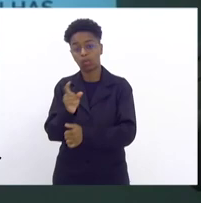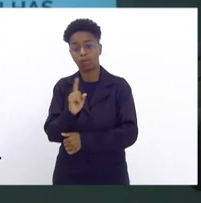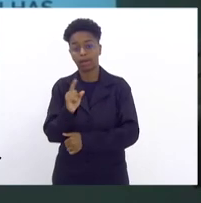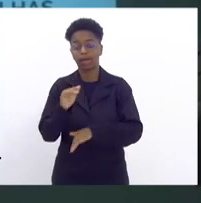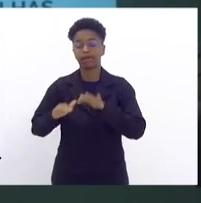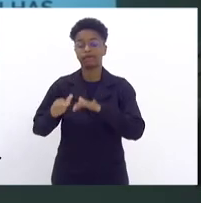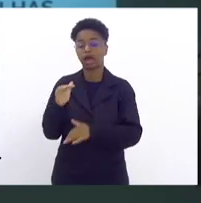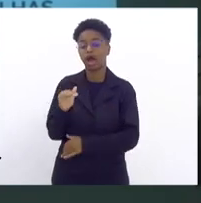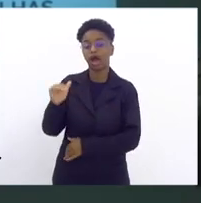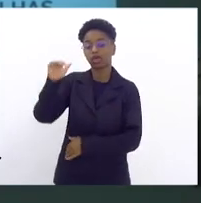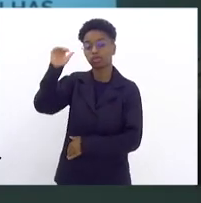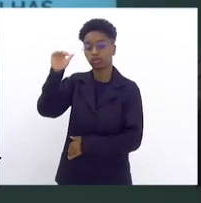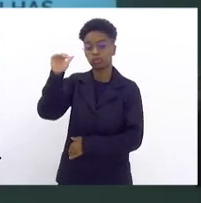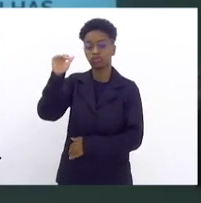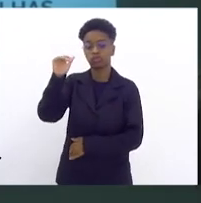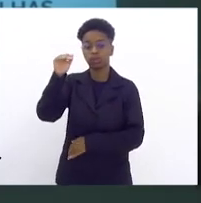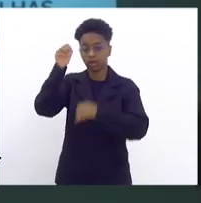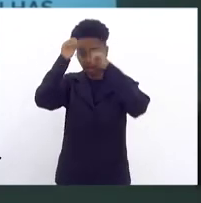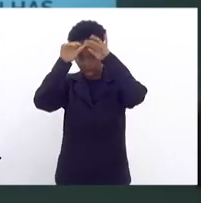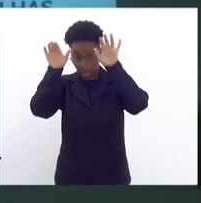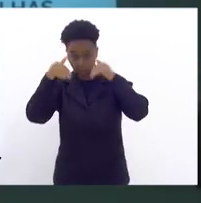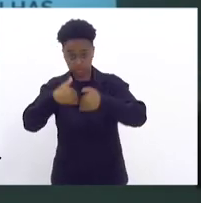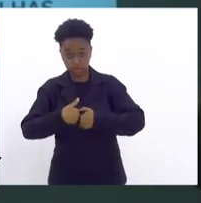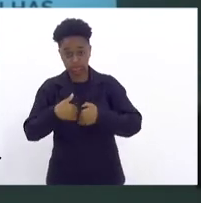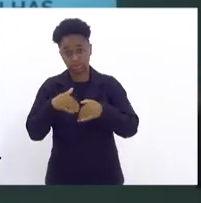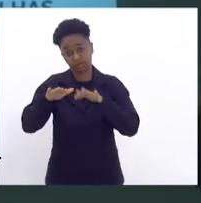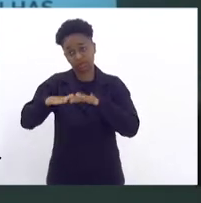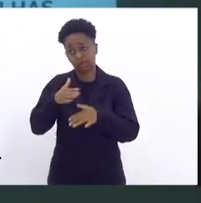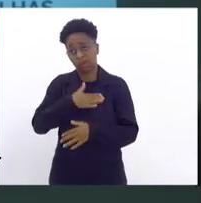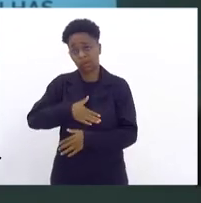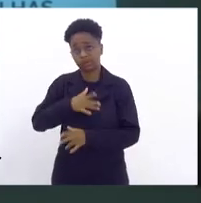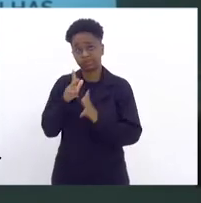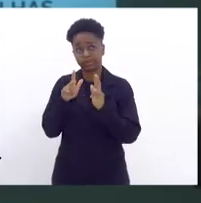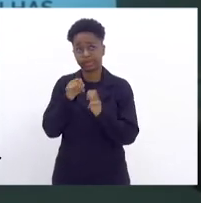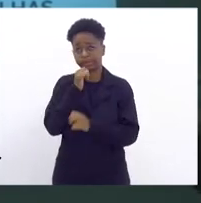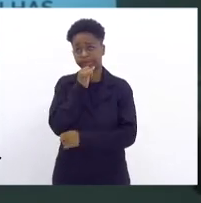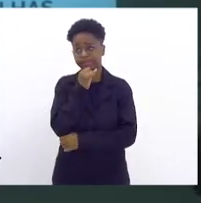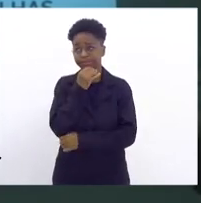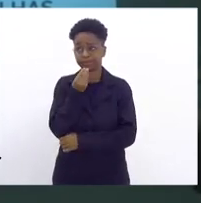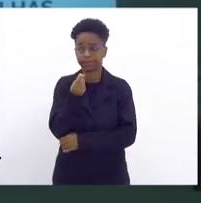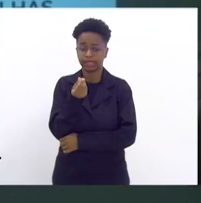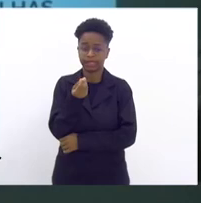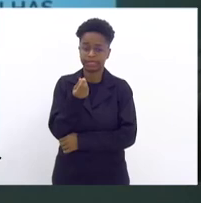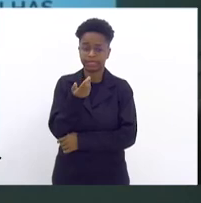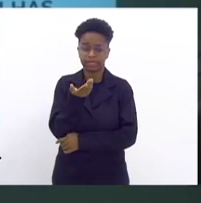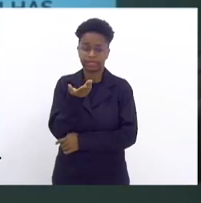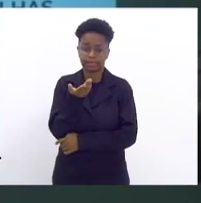um adulto dentro do espectro autista pode gostar de um assunto por exemplo de Pokémon